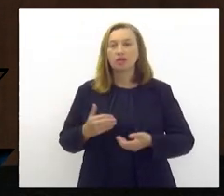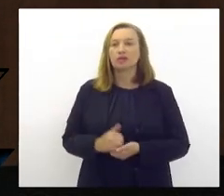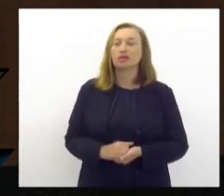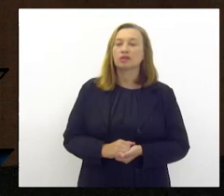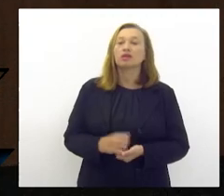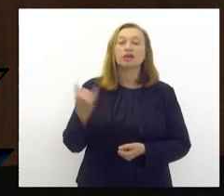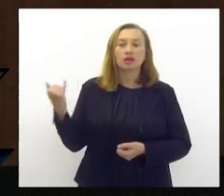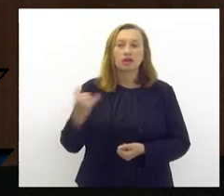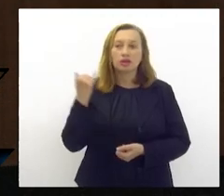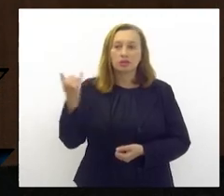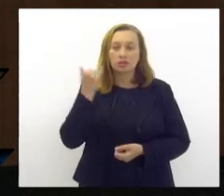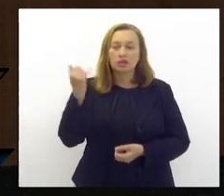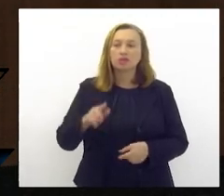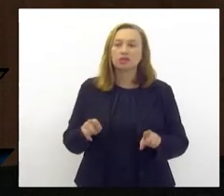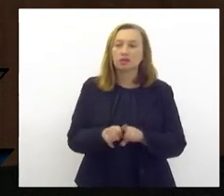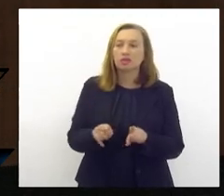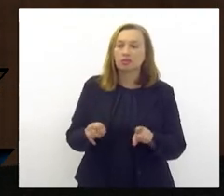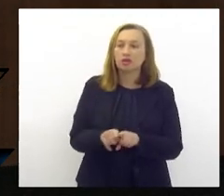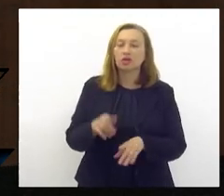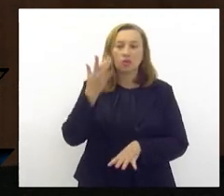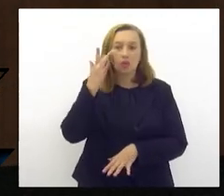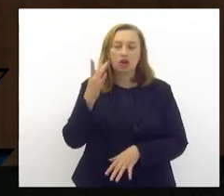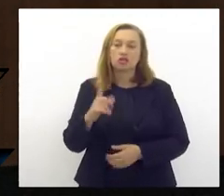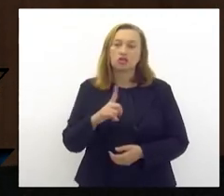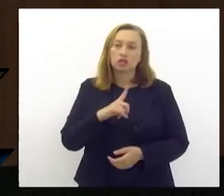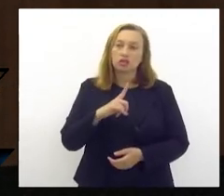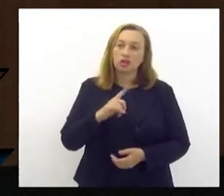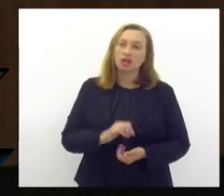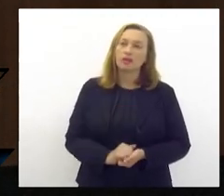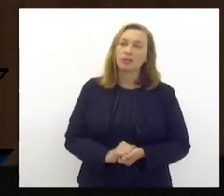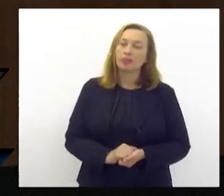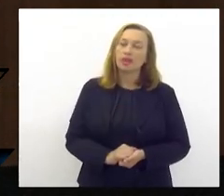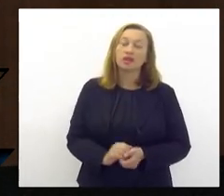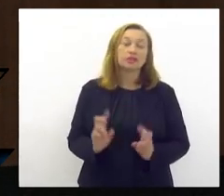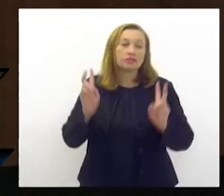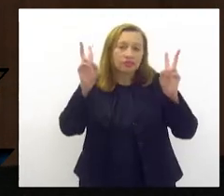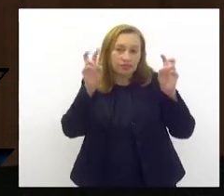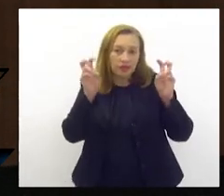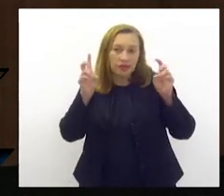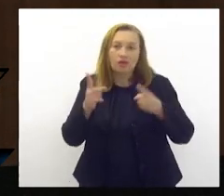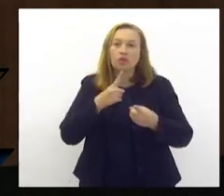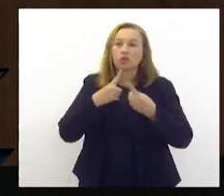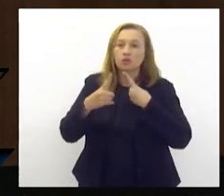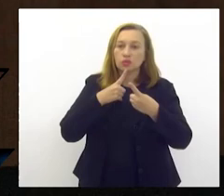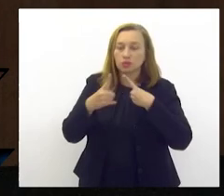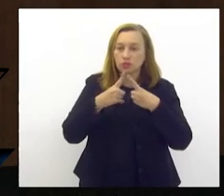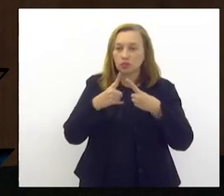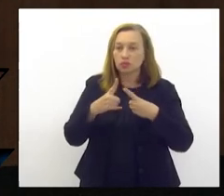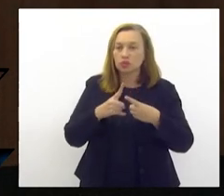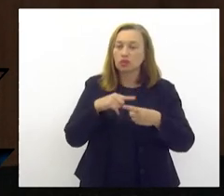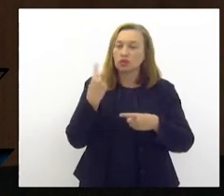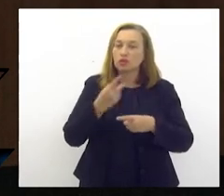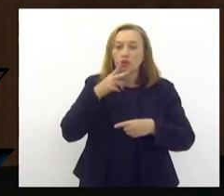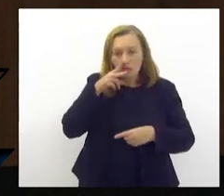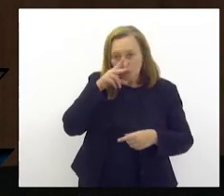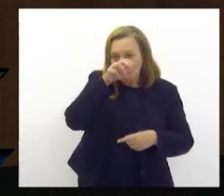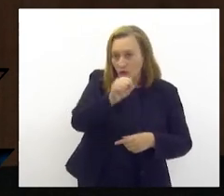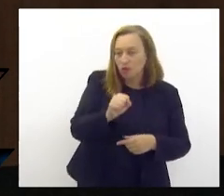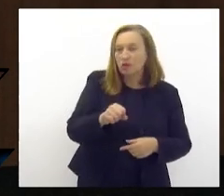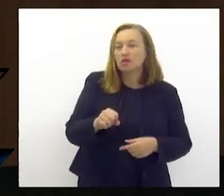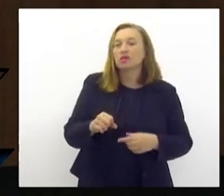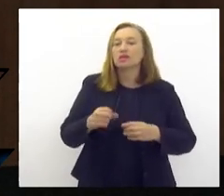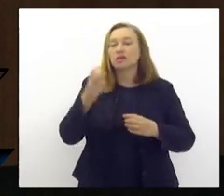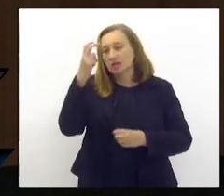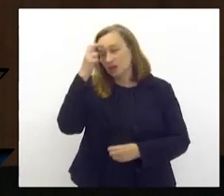a importância também, eu acho que tem esse tema, esse debate da gente fortalecer